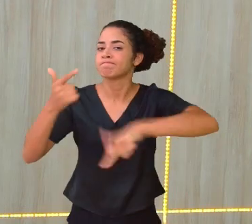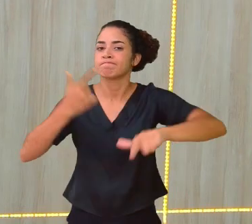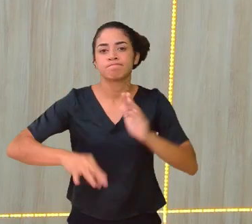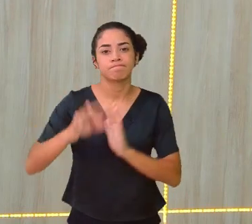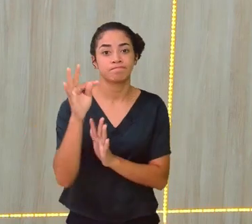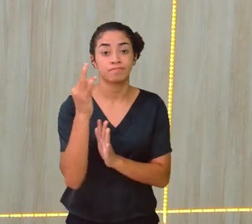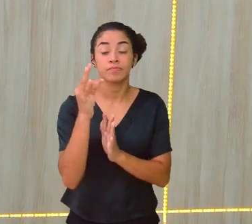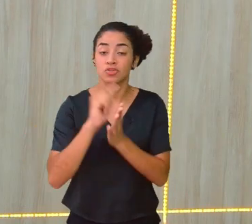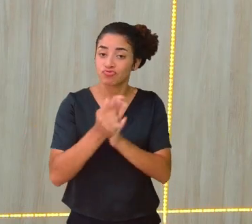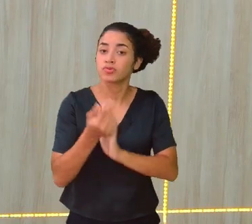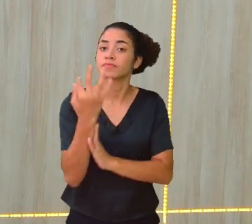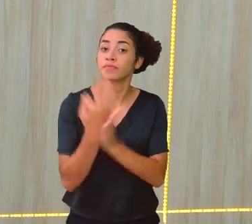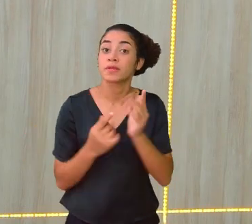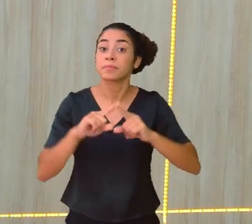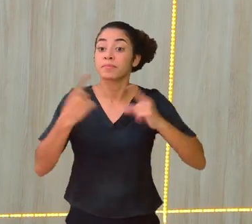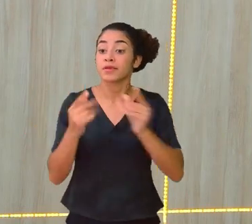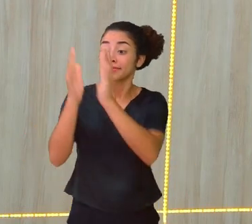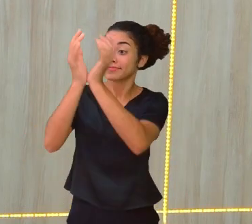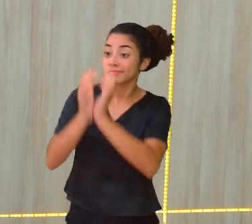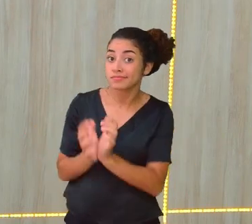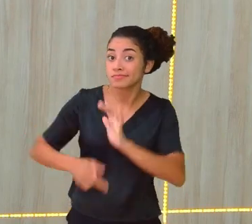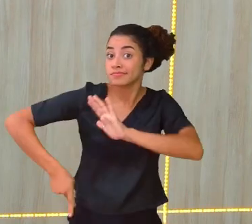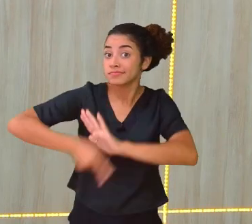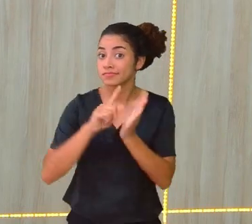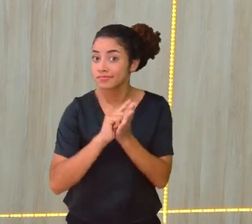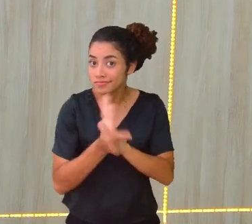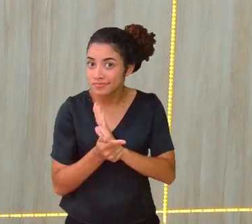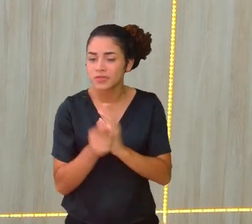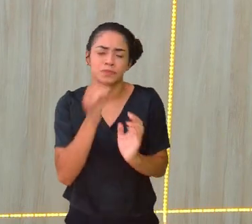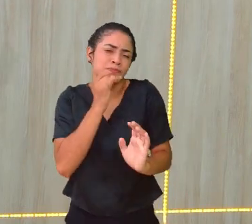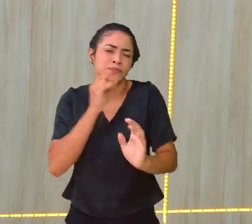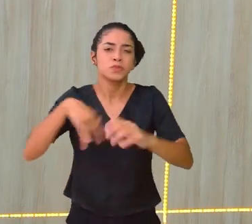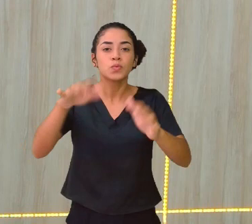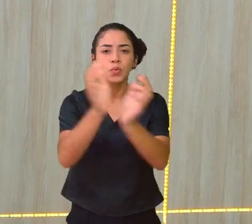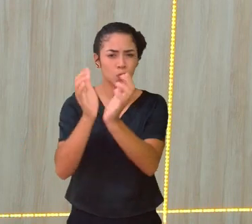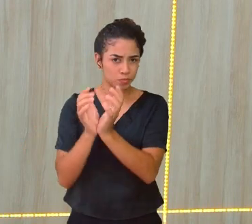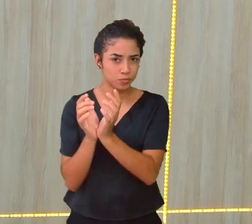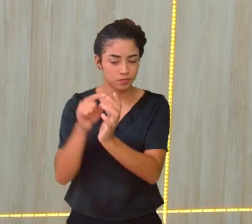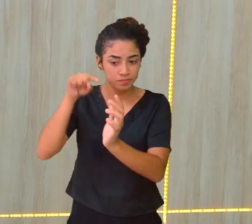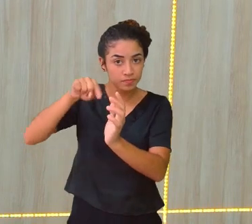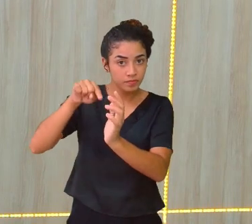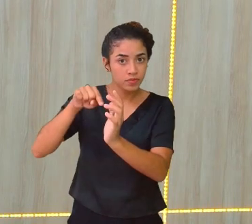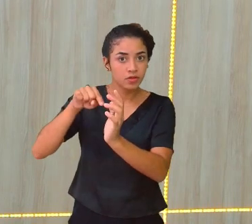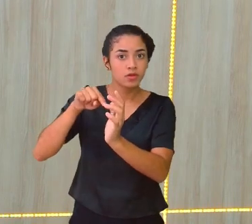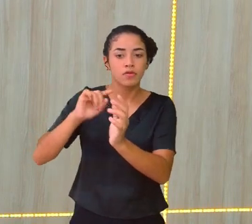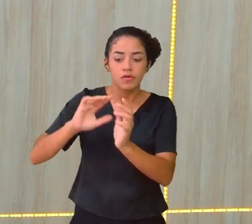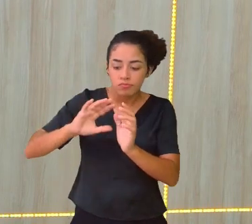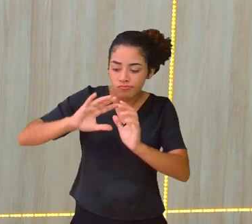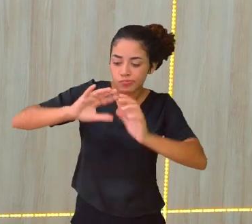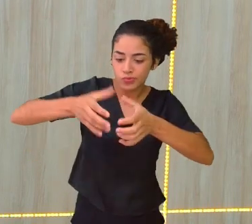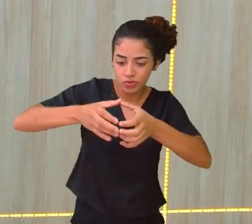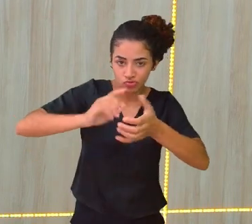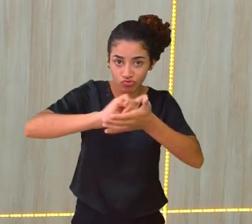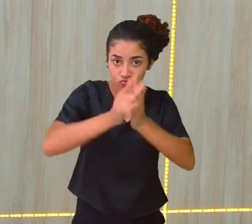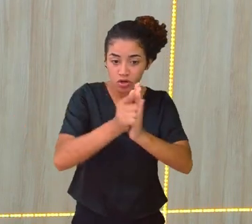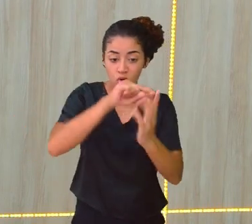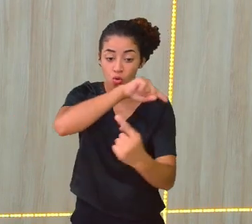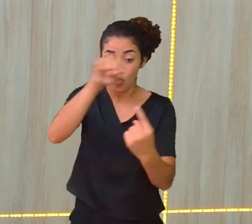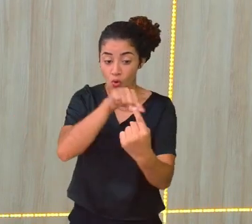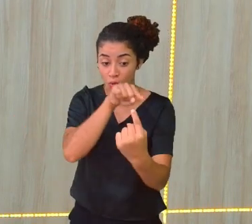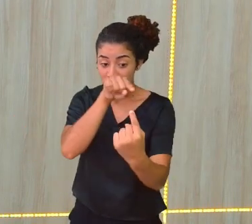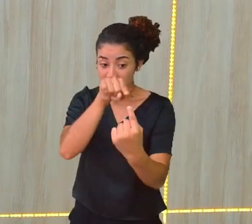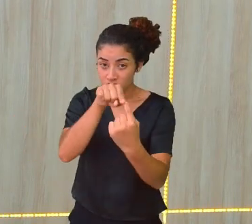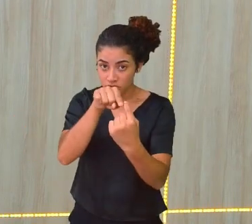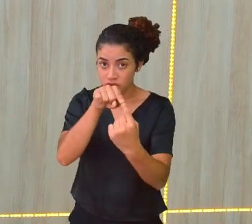certo? Mas os agrupamentos de gênero, ou seja, esses grupos que reúnem gêneros com a finalidade